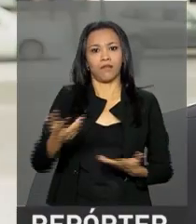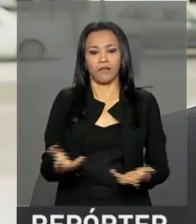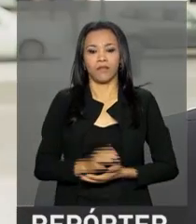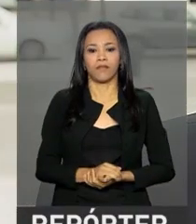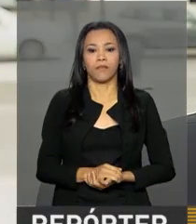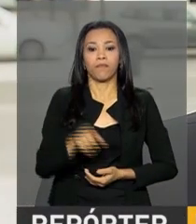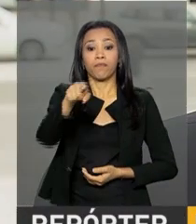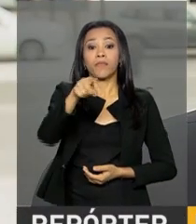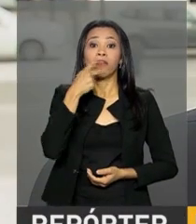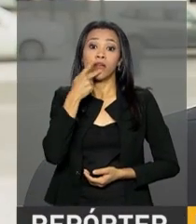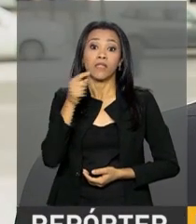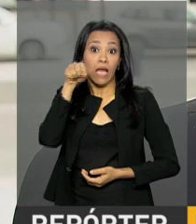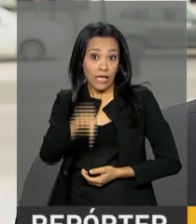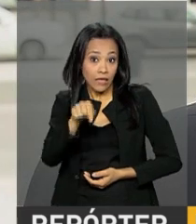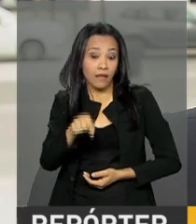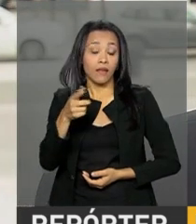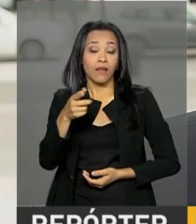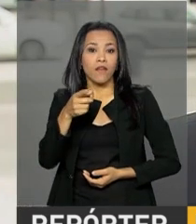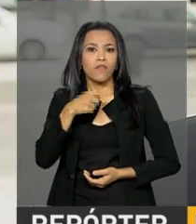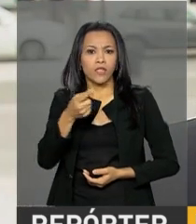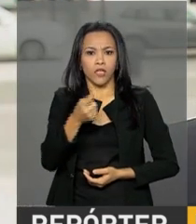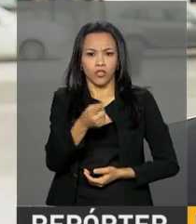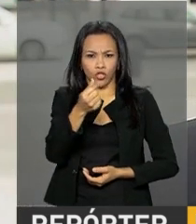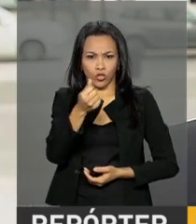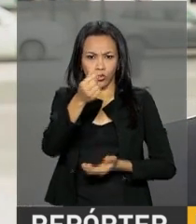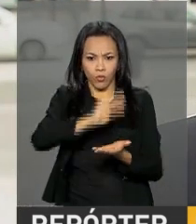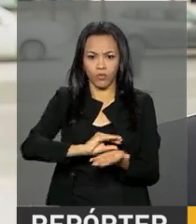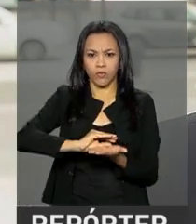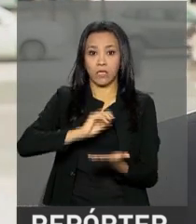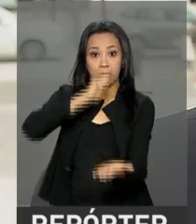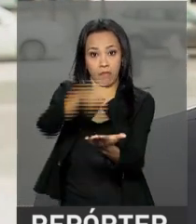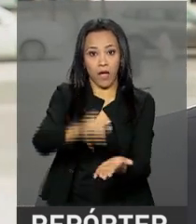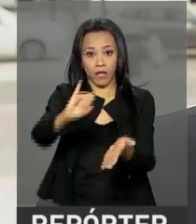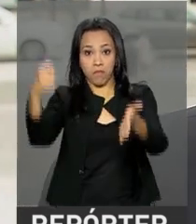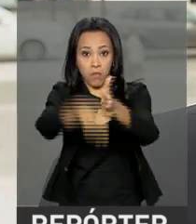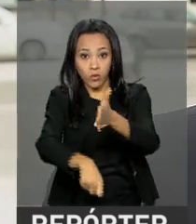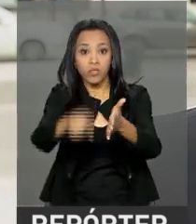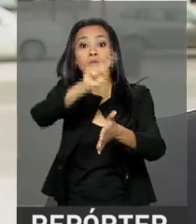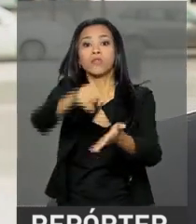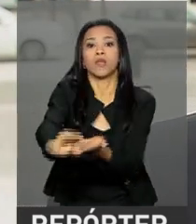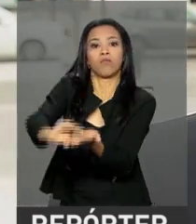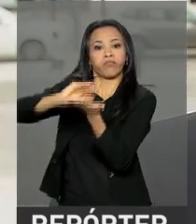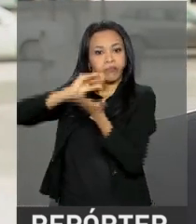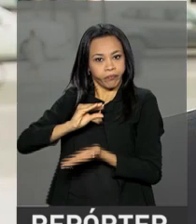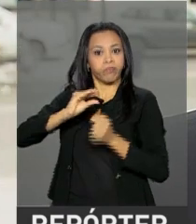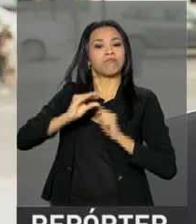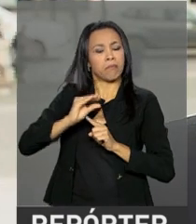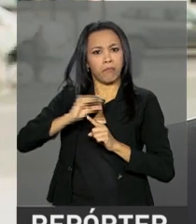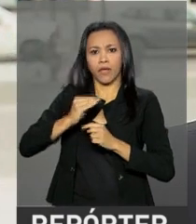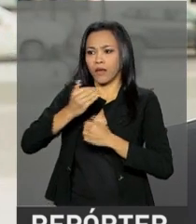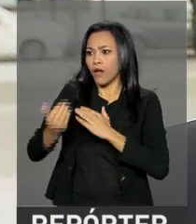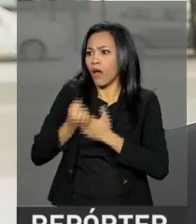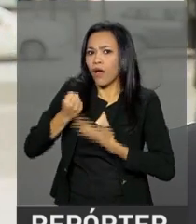É um sistema onde você recebe de volta aquilo que você investe, né, como imposto. Então você tem todos os